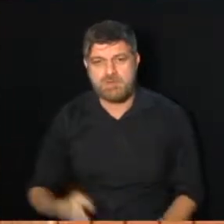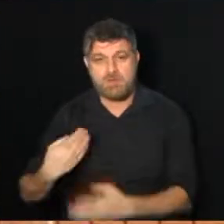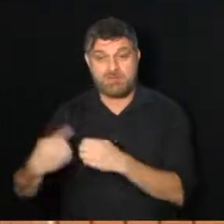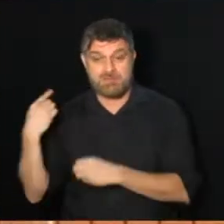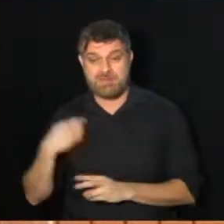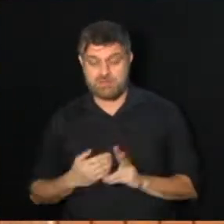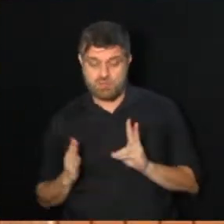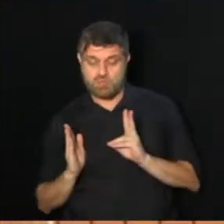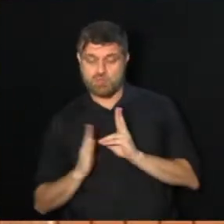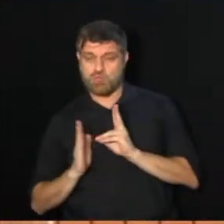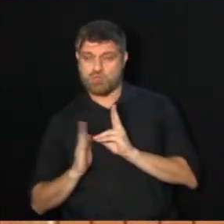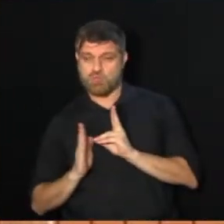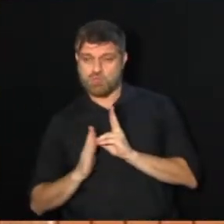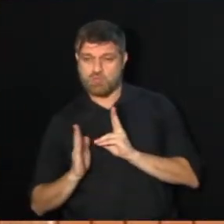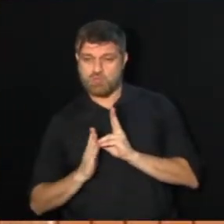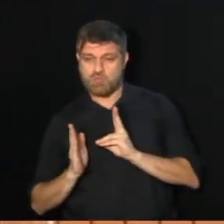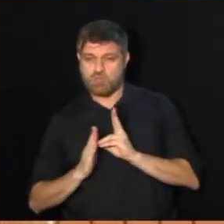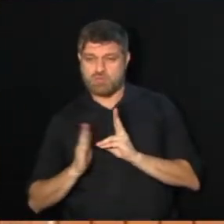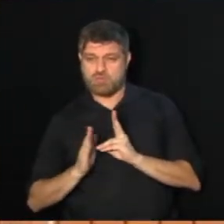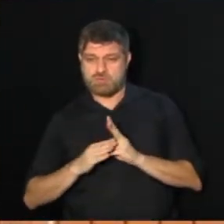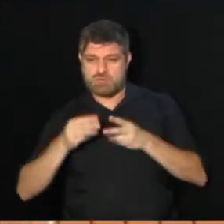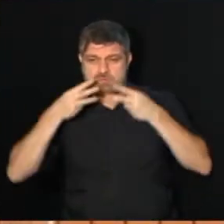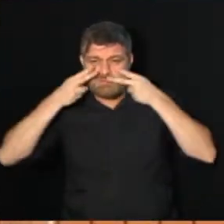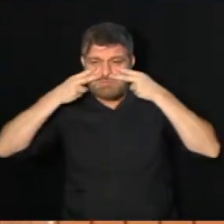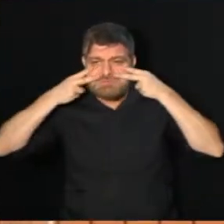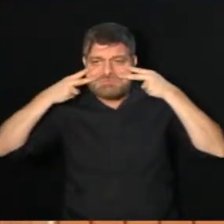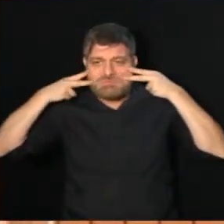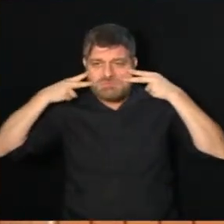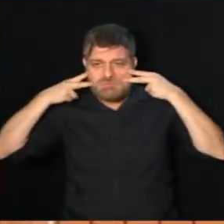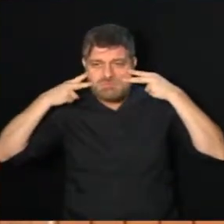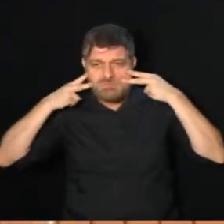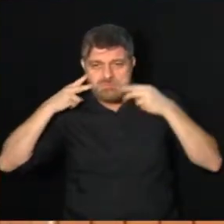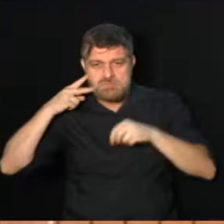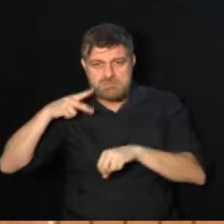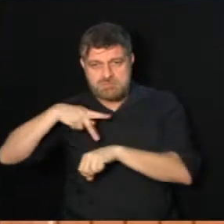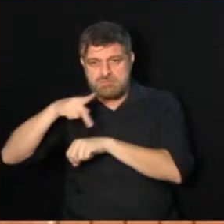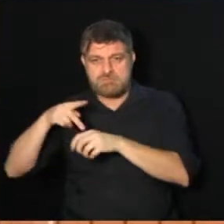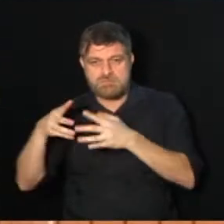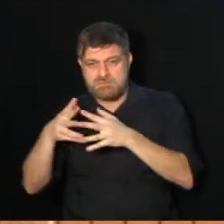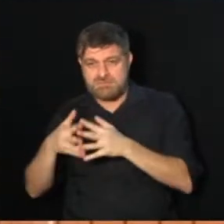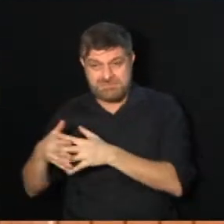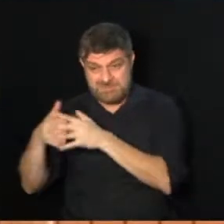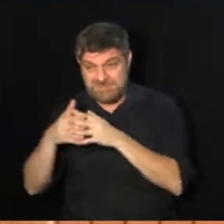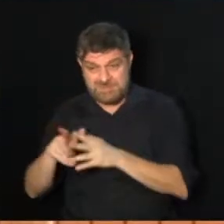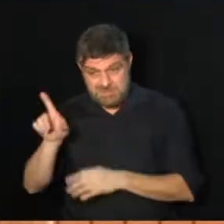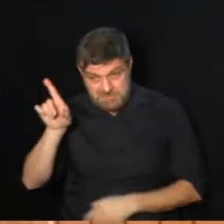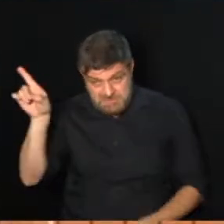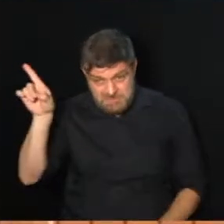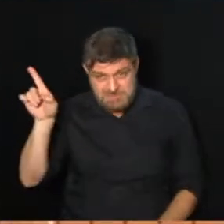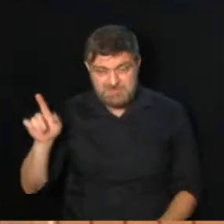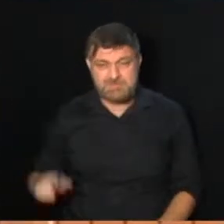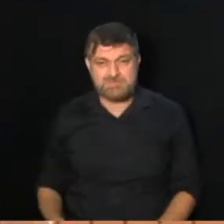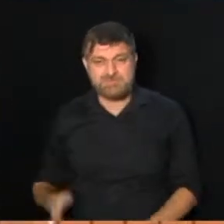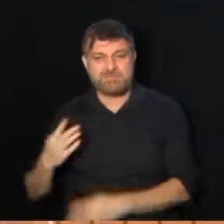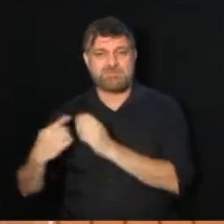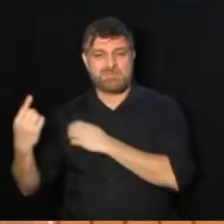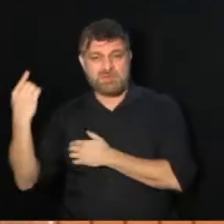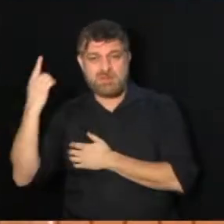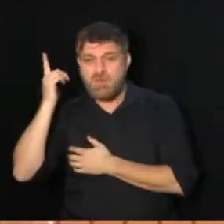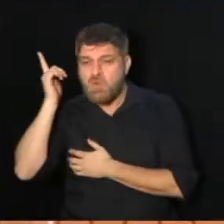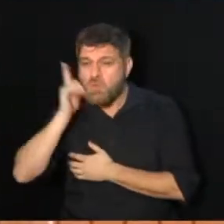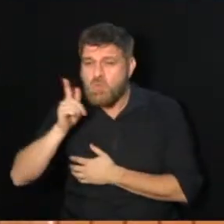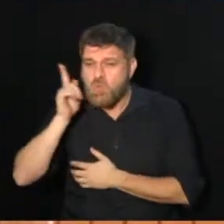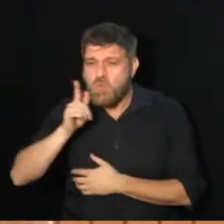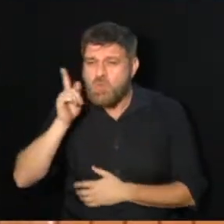os índios norte-americanos, salvo engano, são os índios Hopi, na época que eles conseguiam